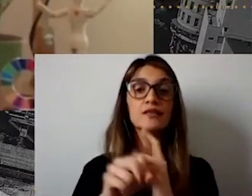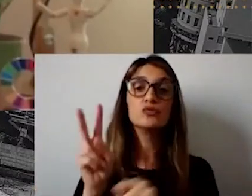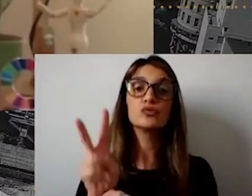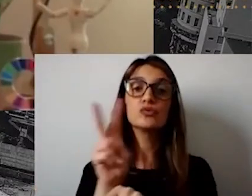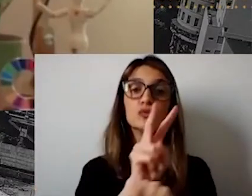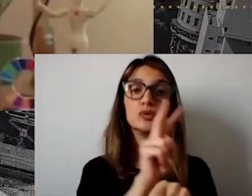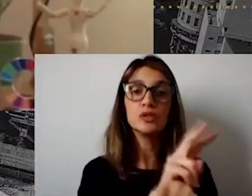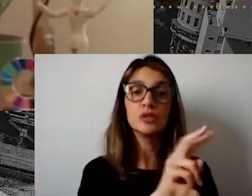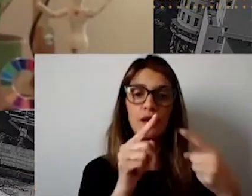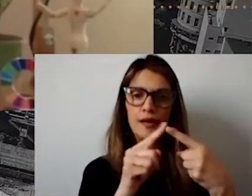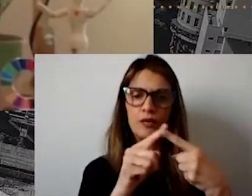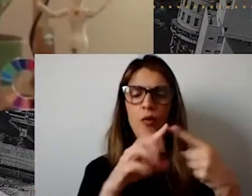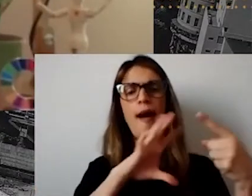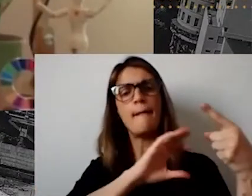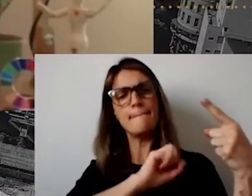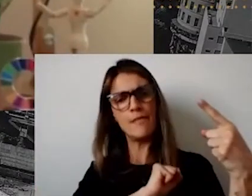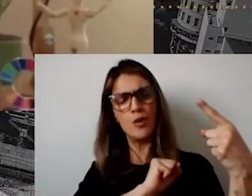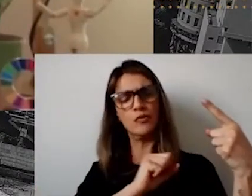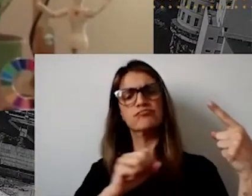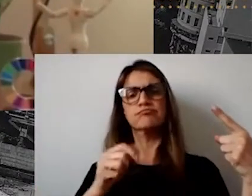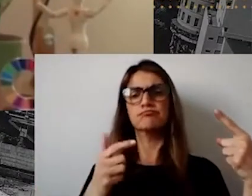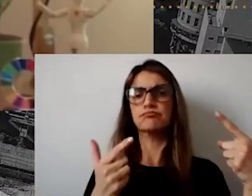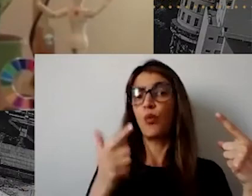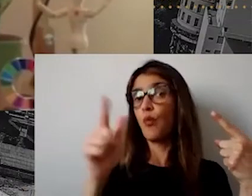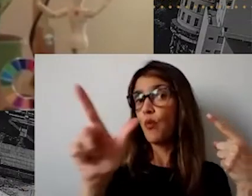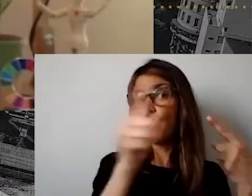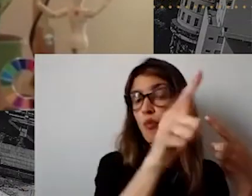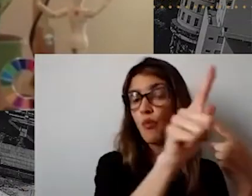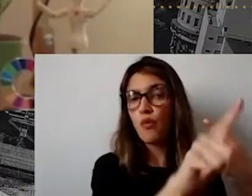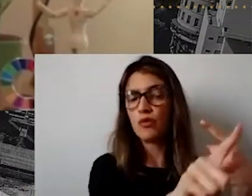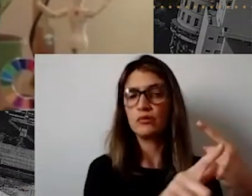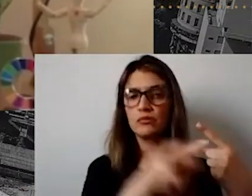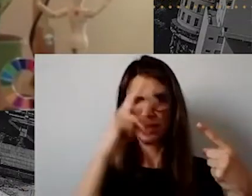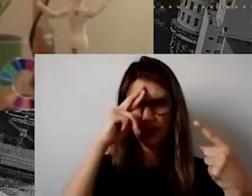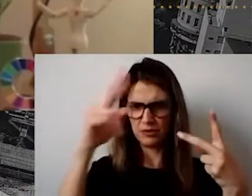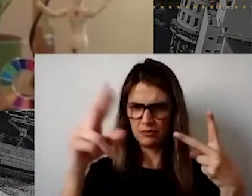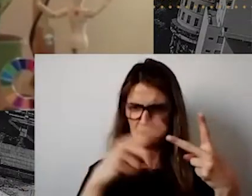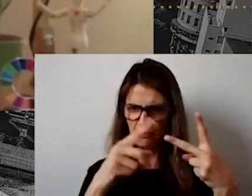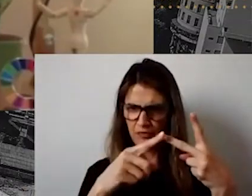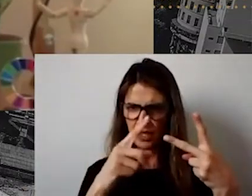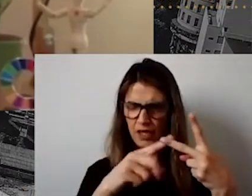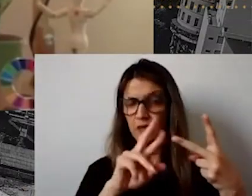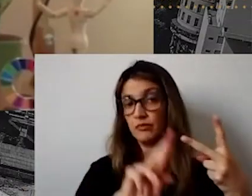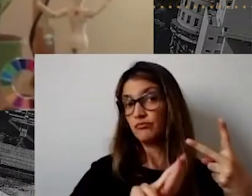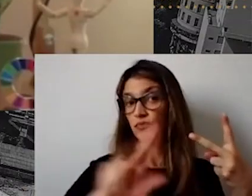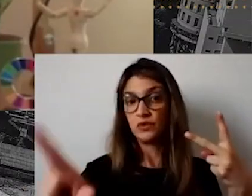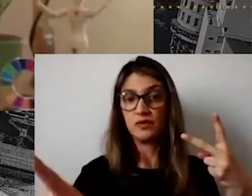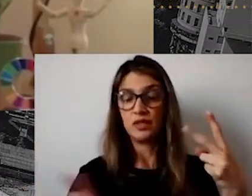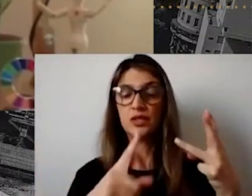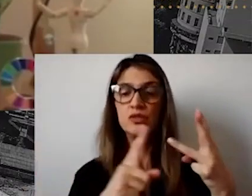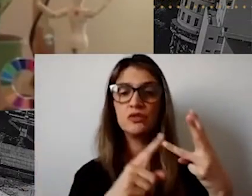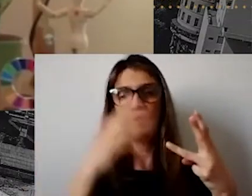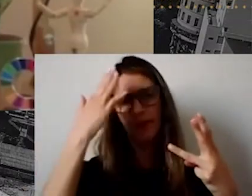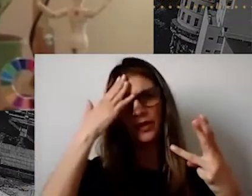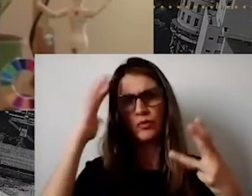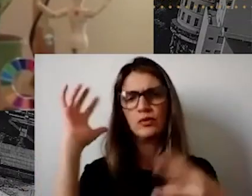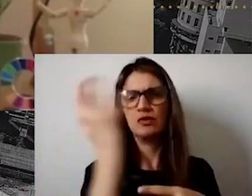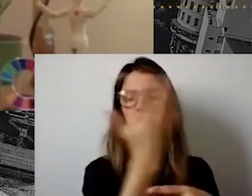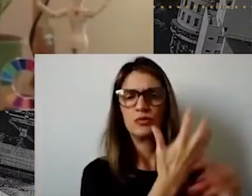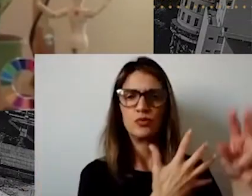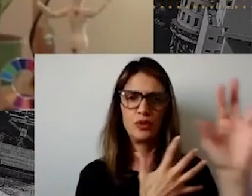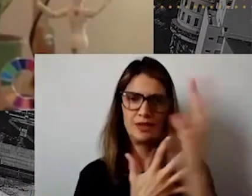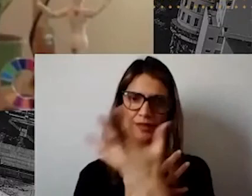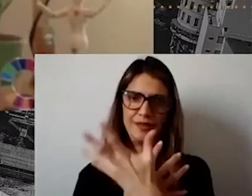do amor ao próximo, do respeito ao diferente e na sabedoria da natureza. Então é isso,